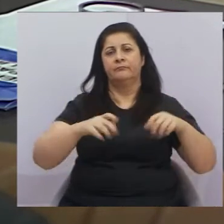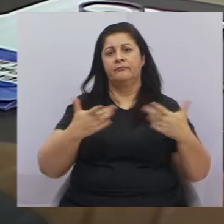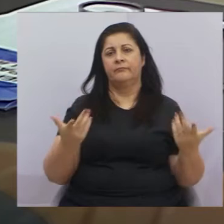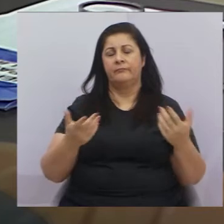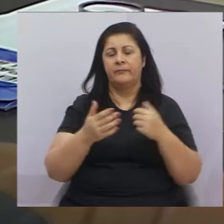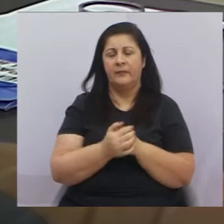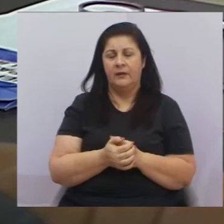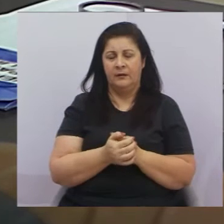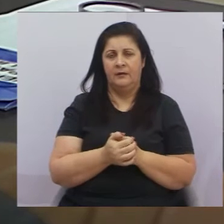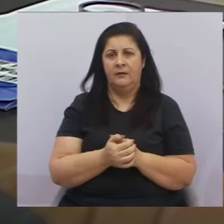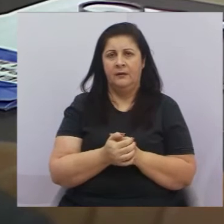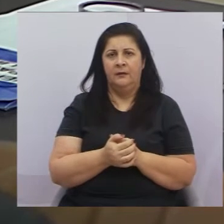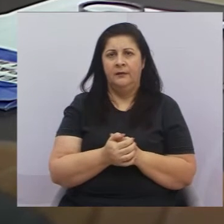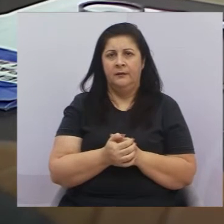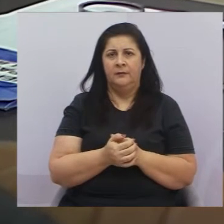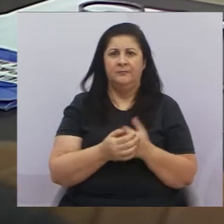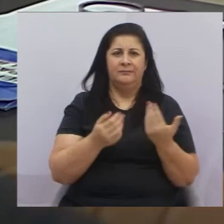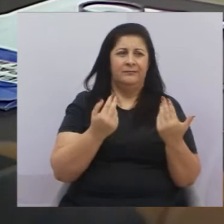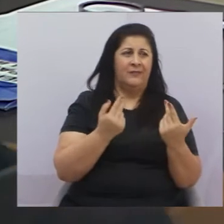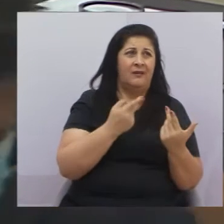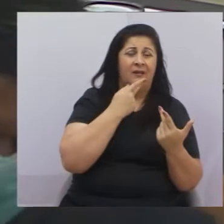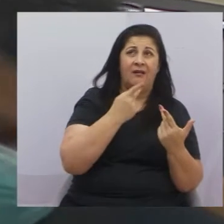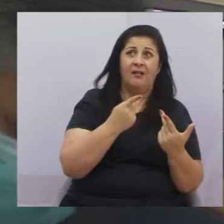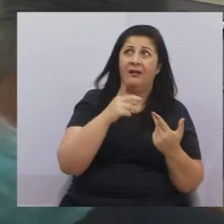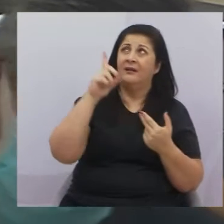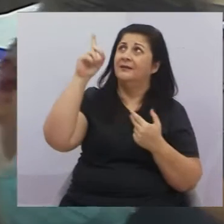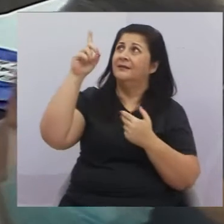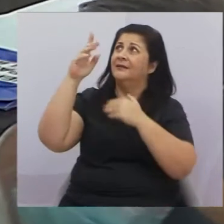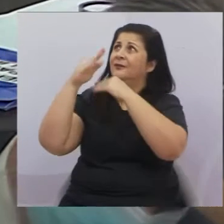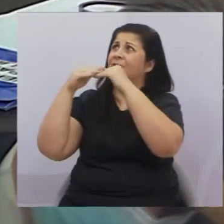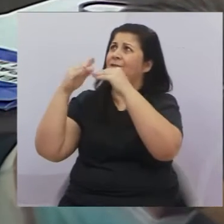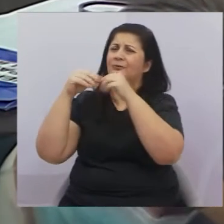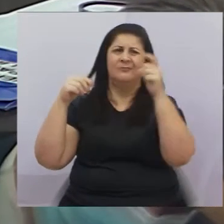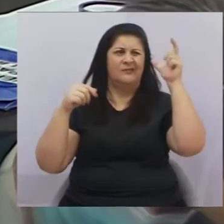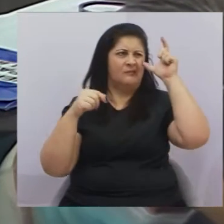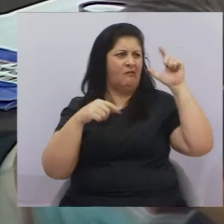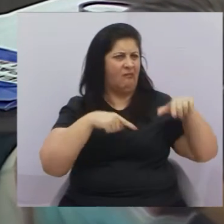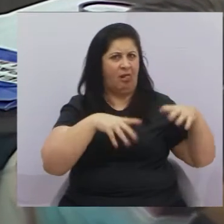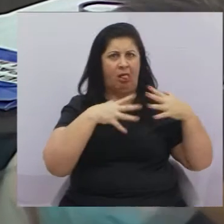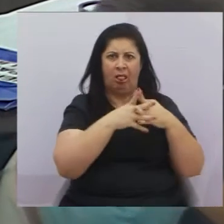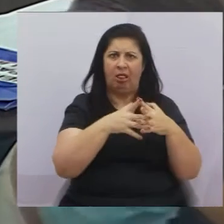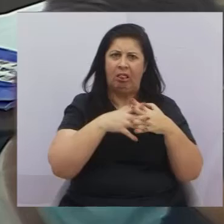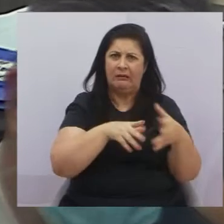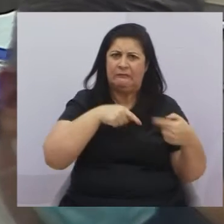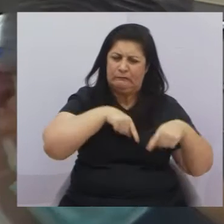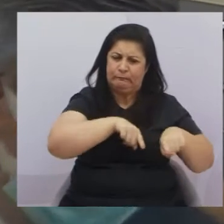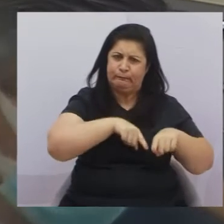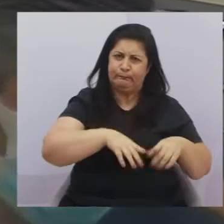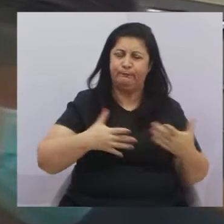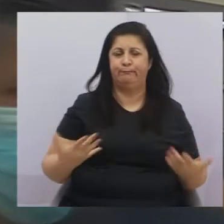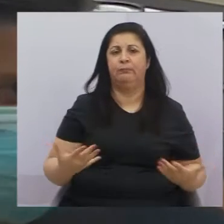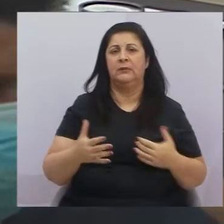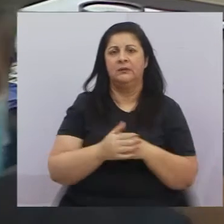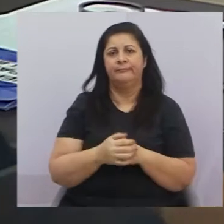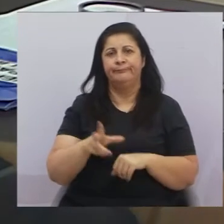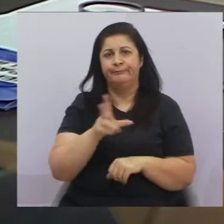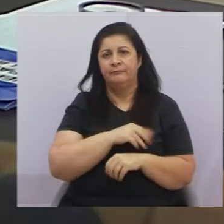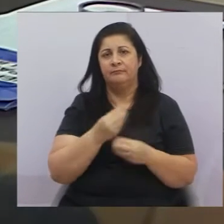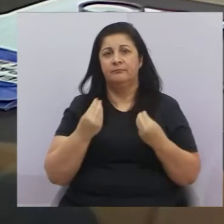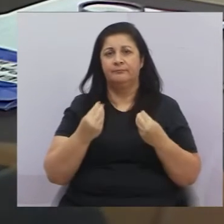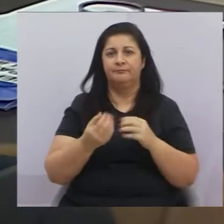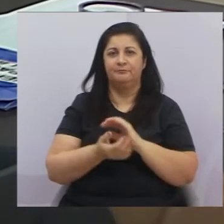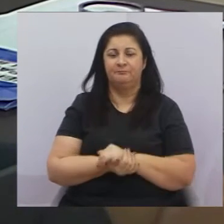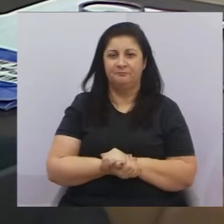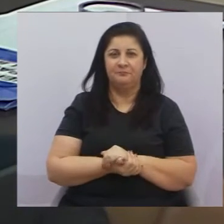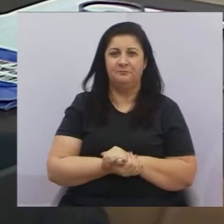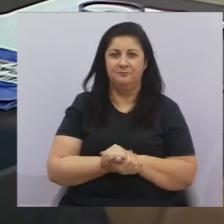povo mais antigo. Enquanto Deus dá farinha, o diabo carrega o saco. O que é isso, empresa?